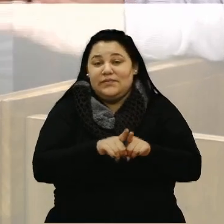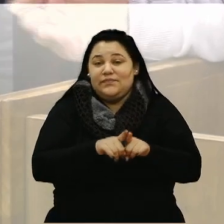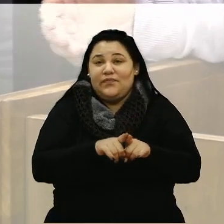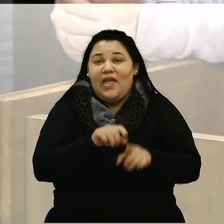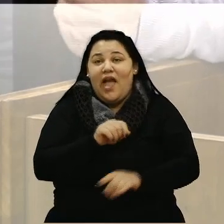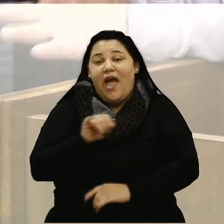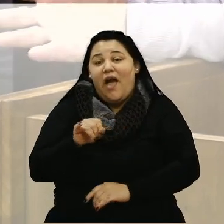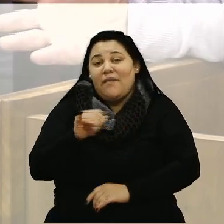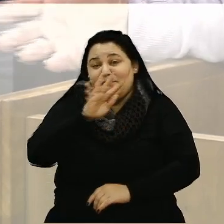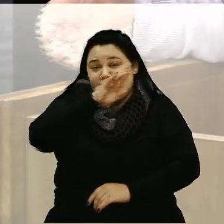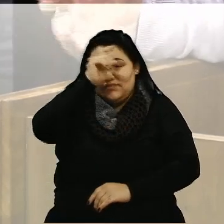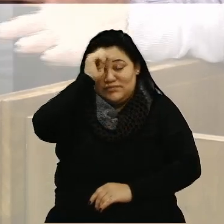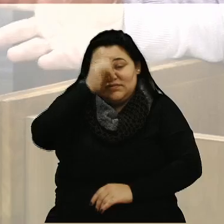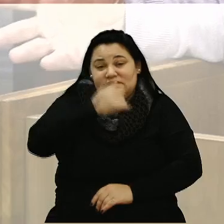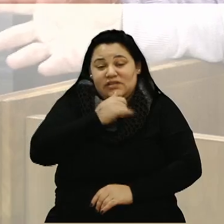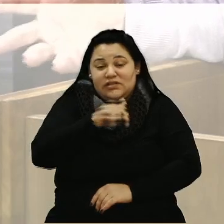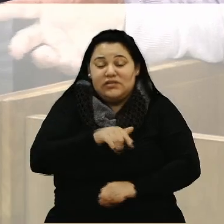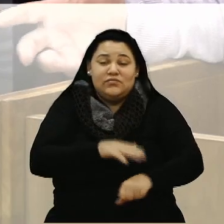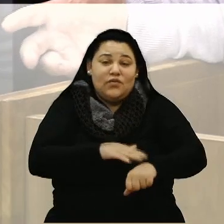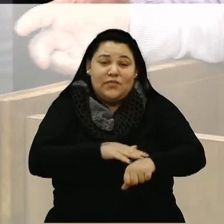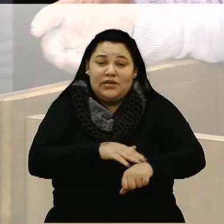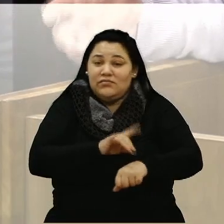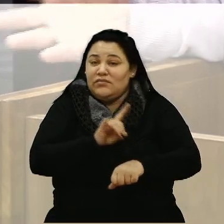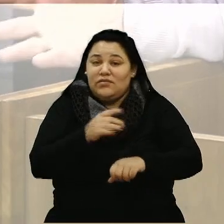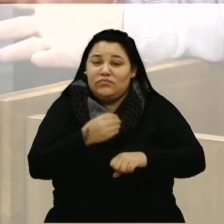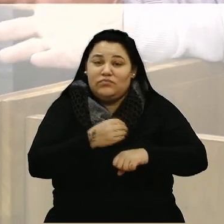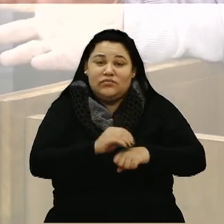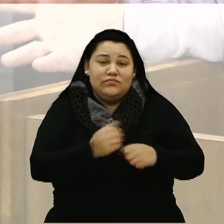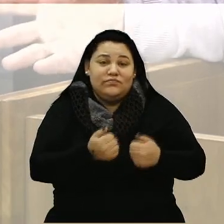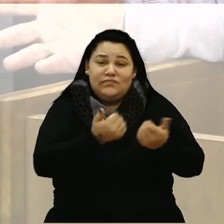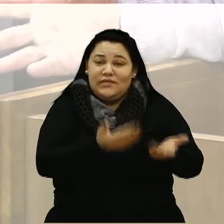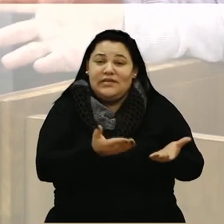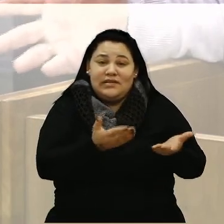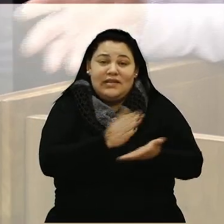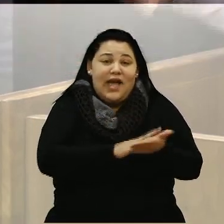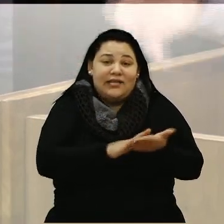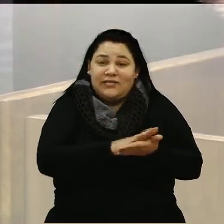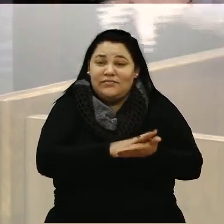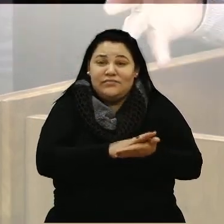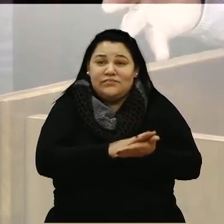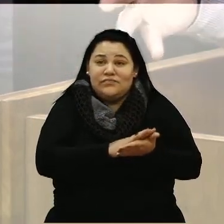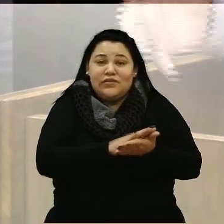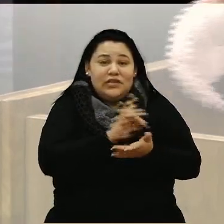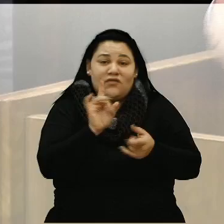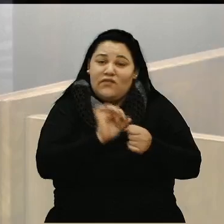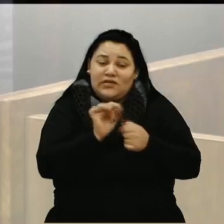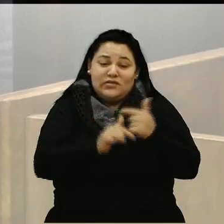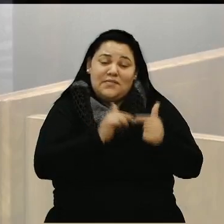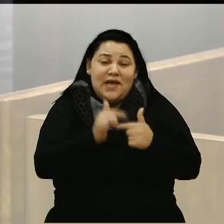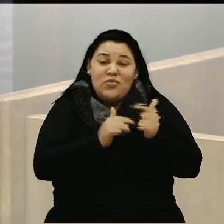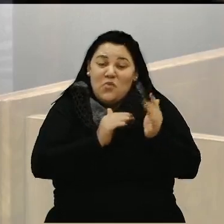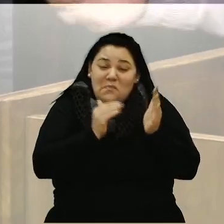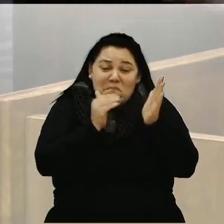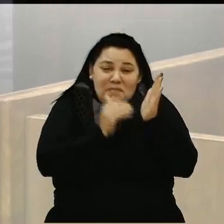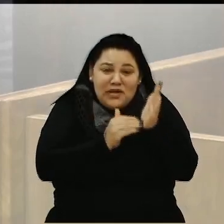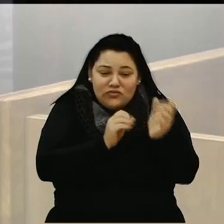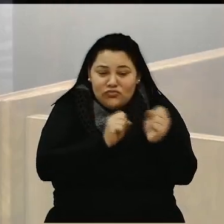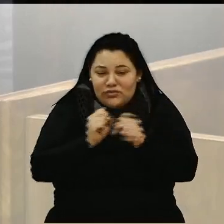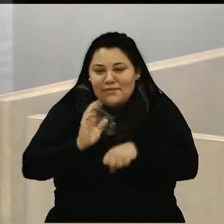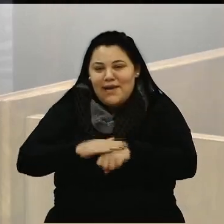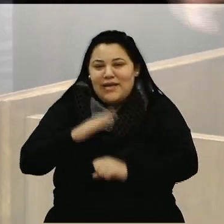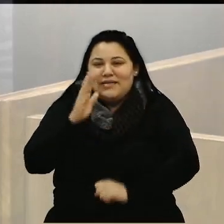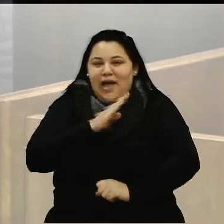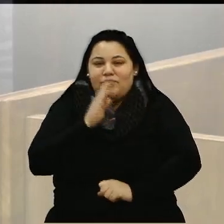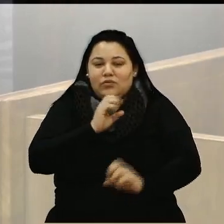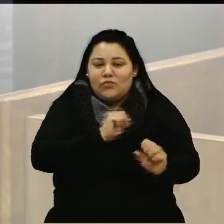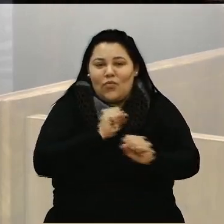prefeitura, infelizmente, nesse momento não dá uma posição e não faz o seu trabalho, no mínimo, de poder dar agilidade para que eles possam entrar